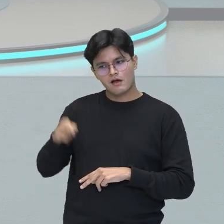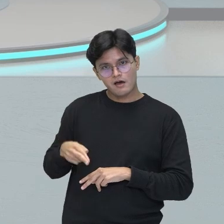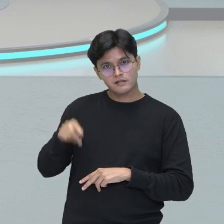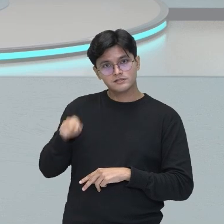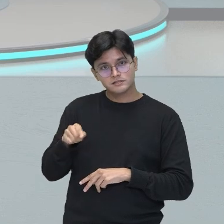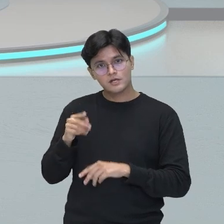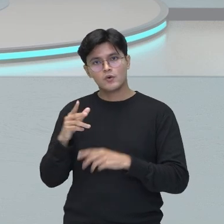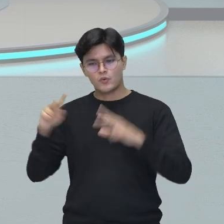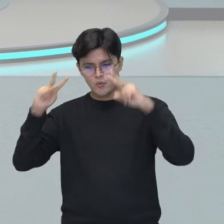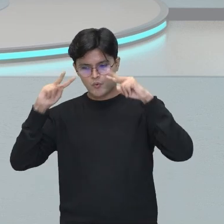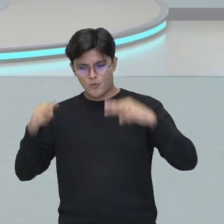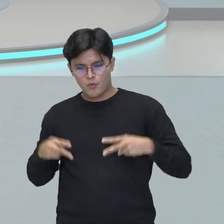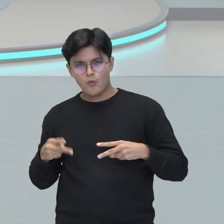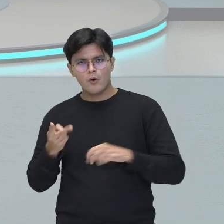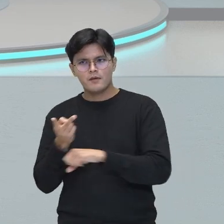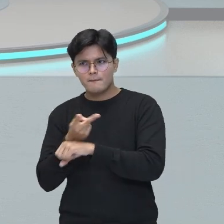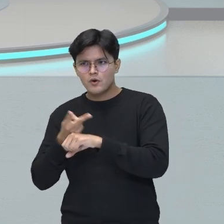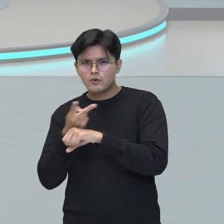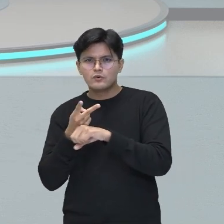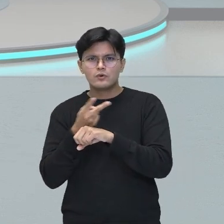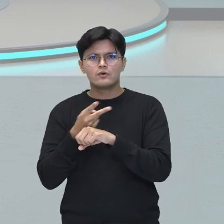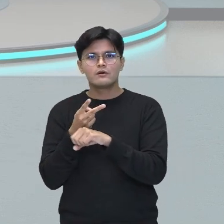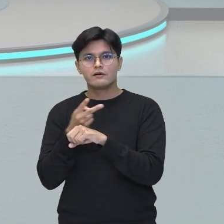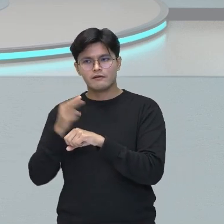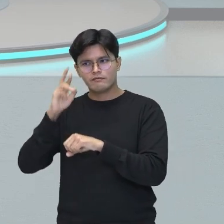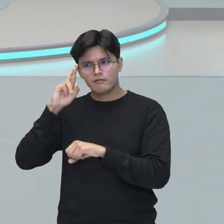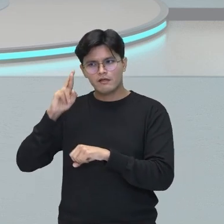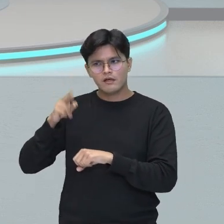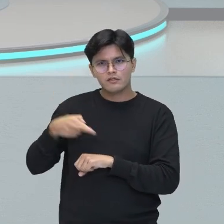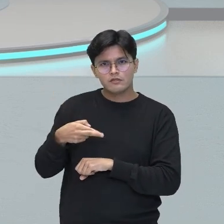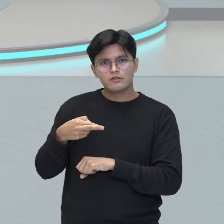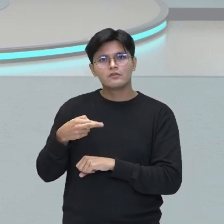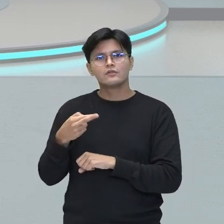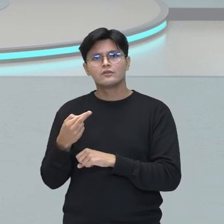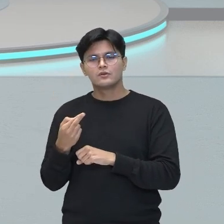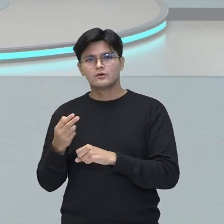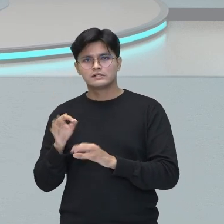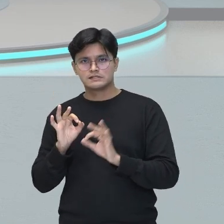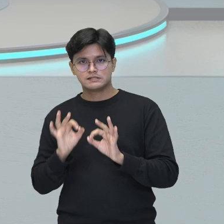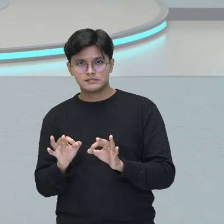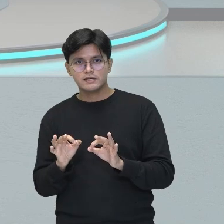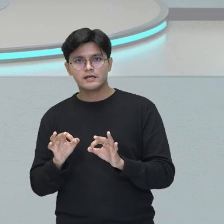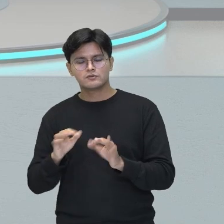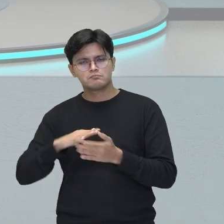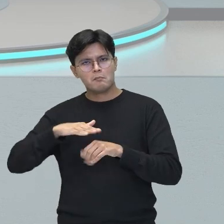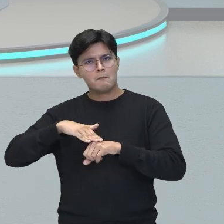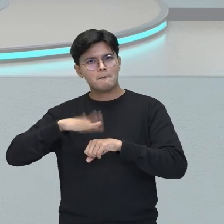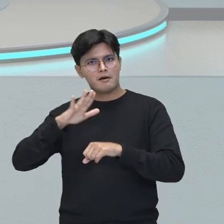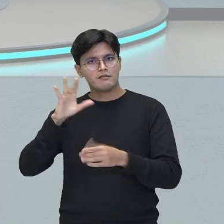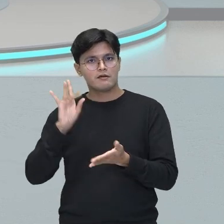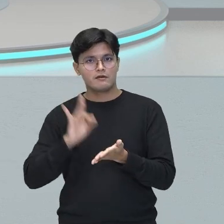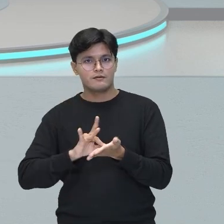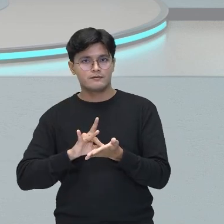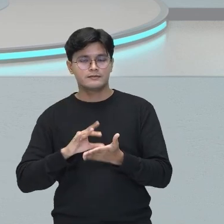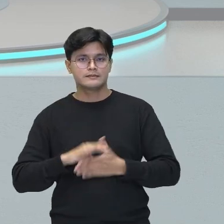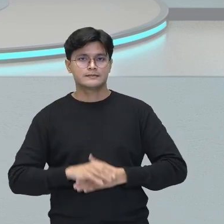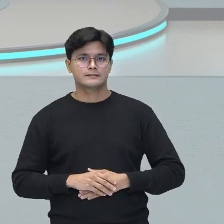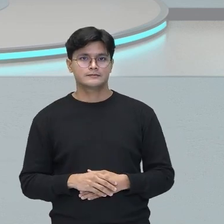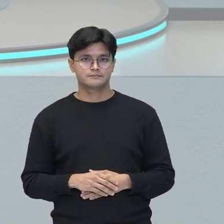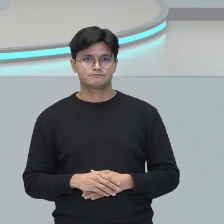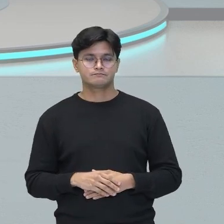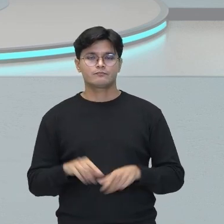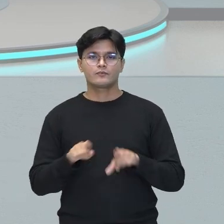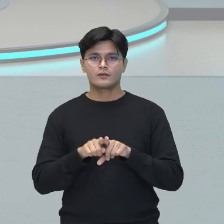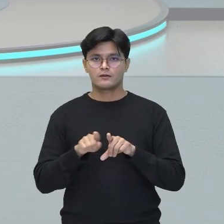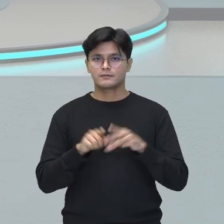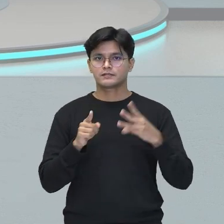mais Racionais mais palpável mais real né cientificismo